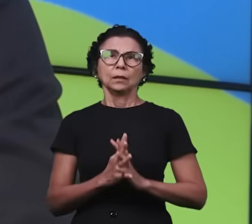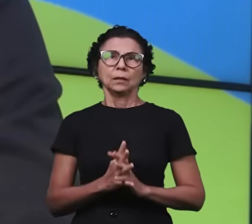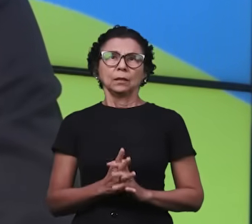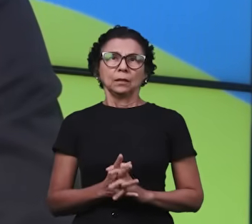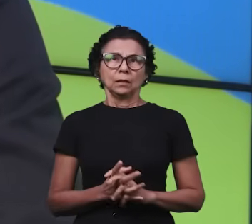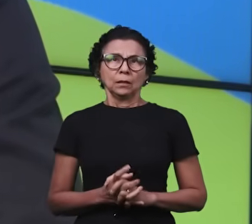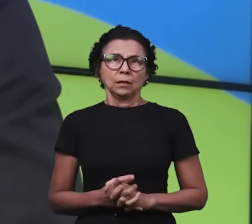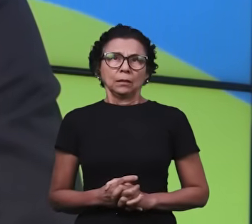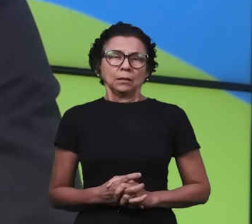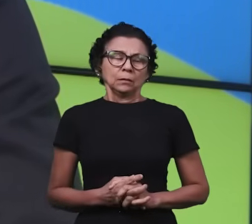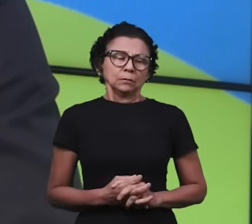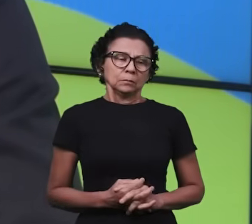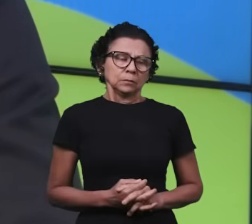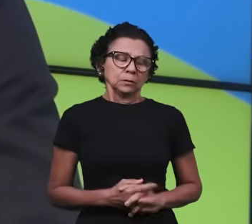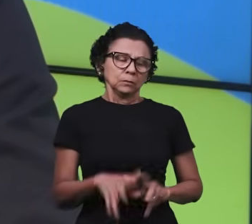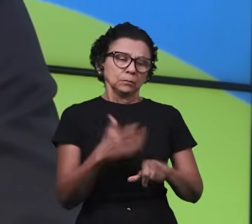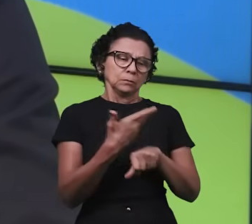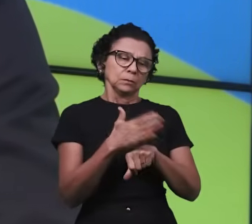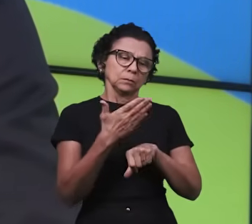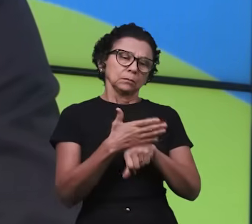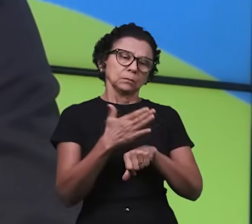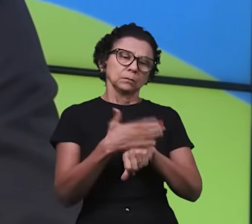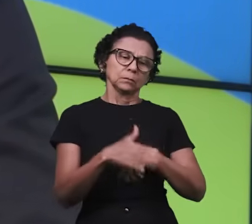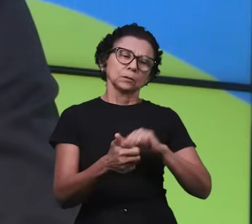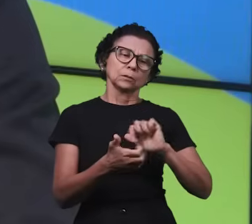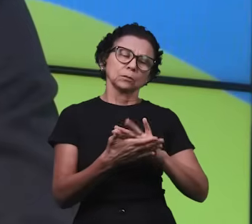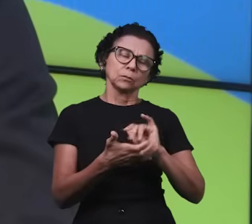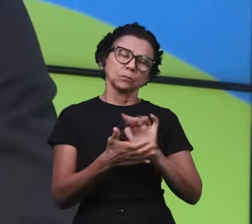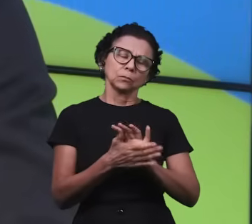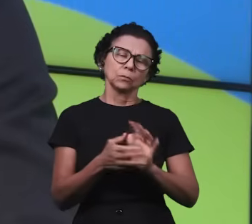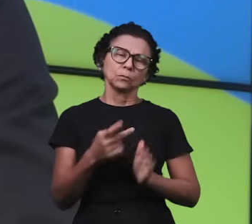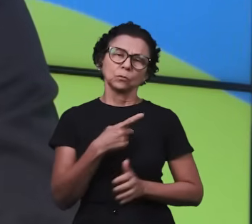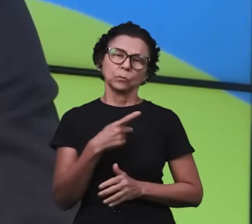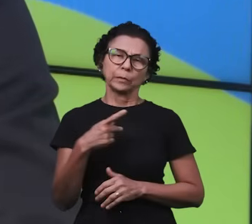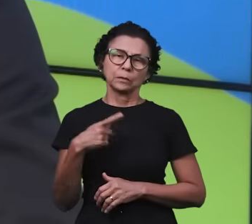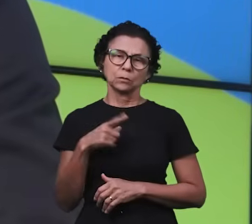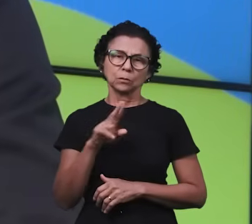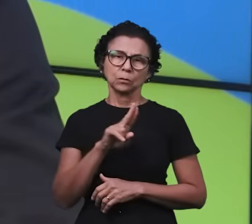nós estávamos ensaiando. Foi até um pastor meu, o pastor Antônio Carlos.